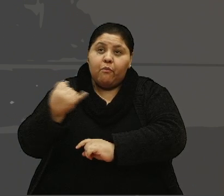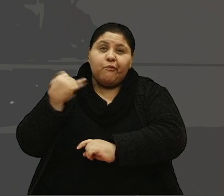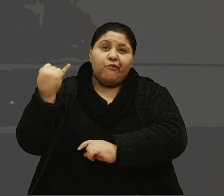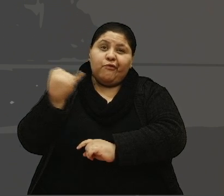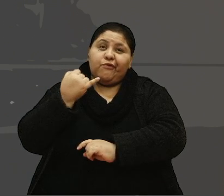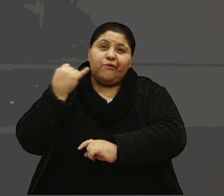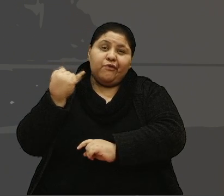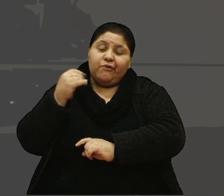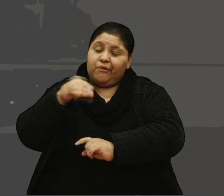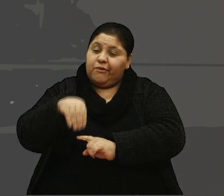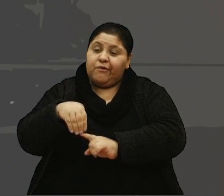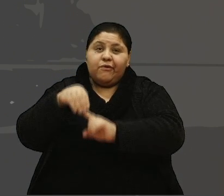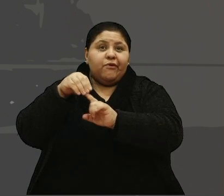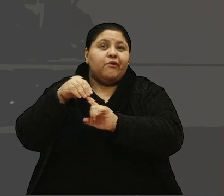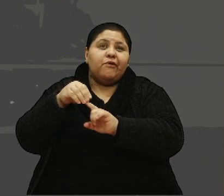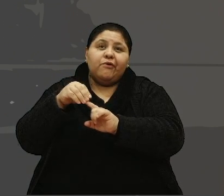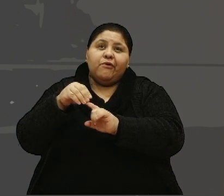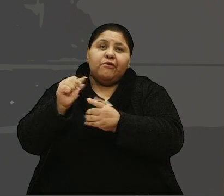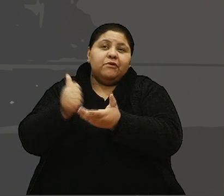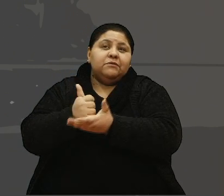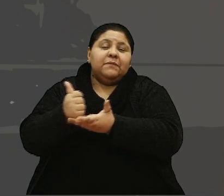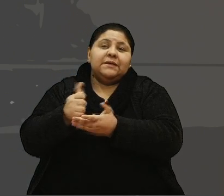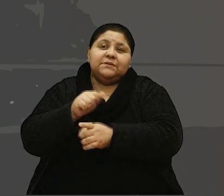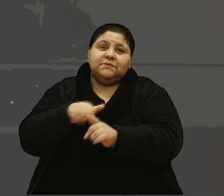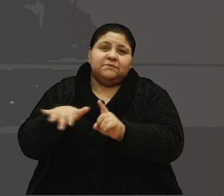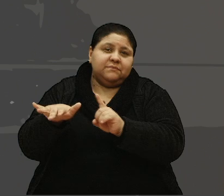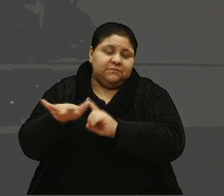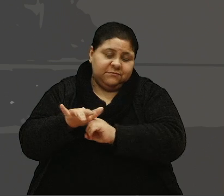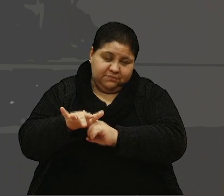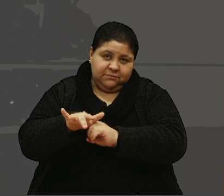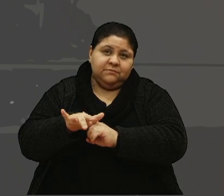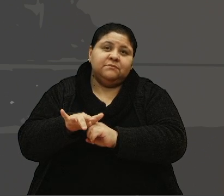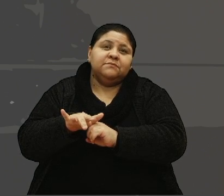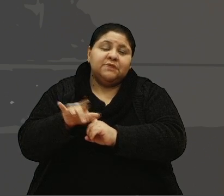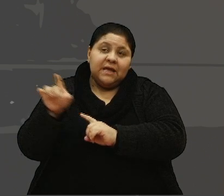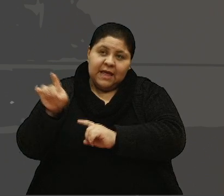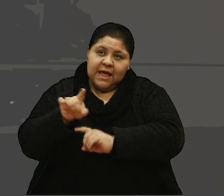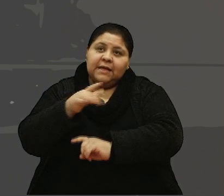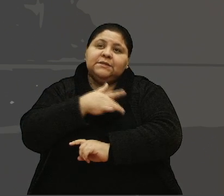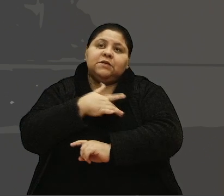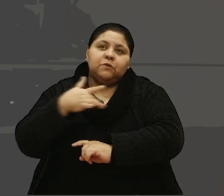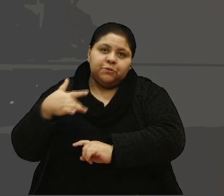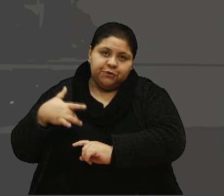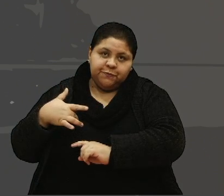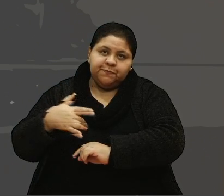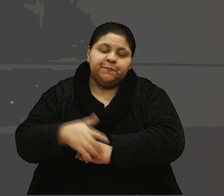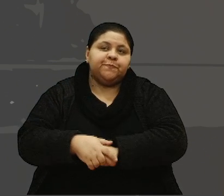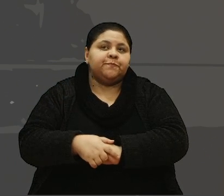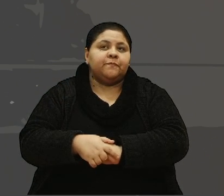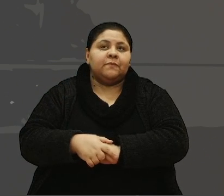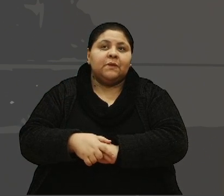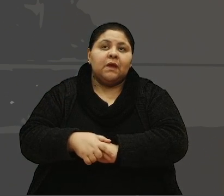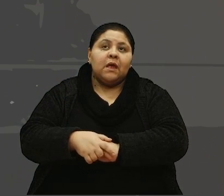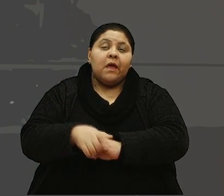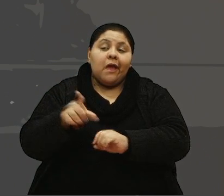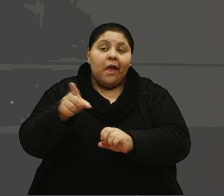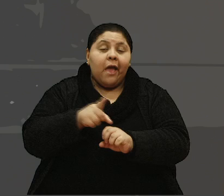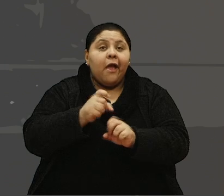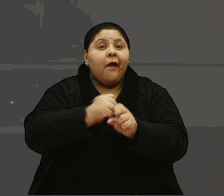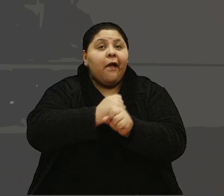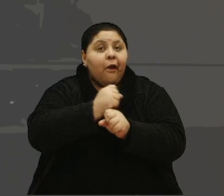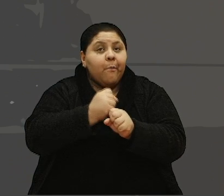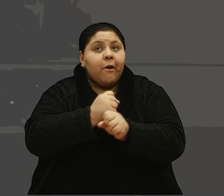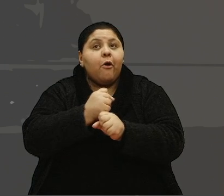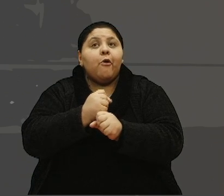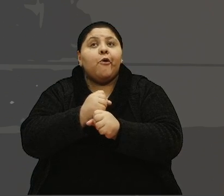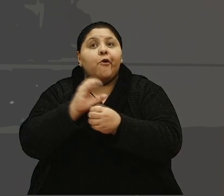dos principais pilares da sociedade, é a saúde. E é uma obra com